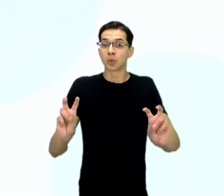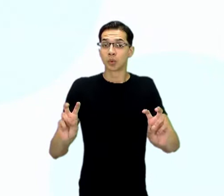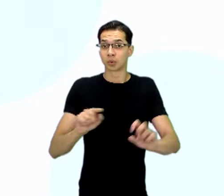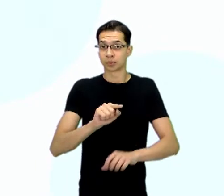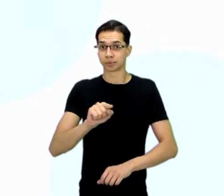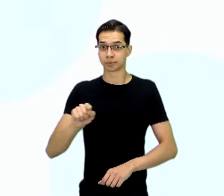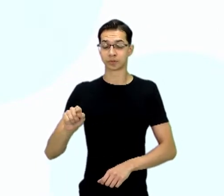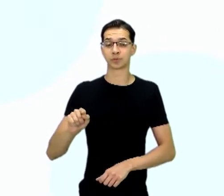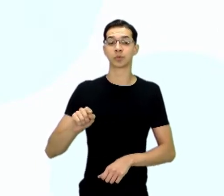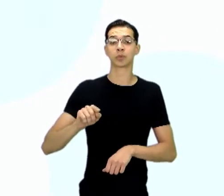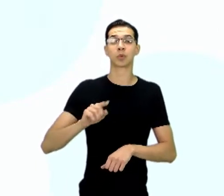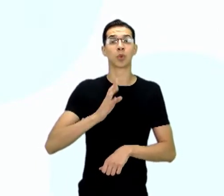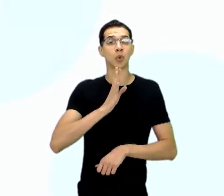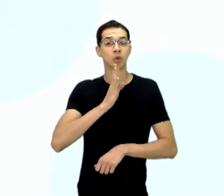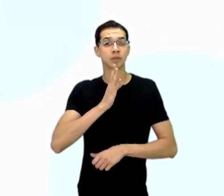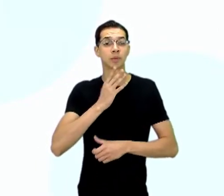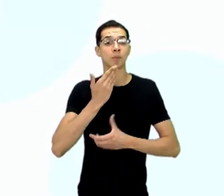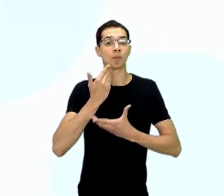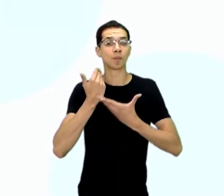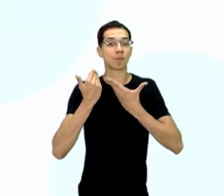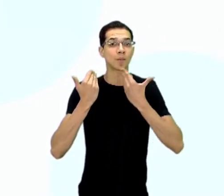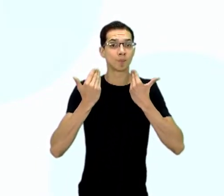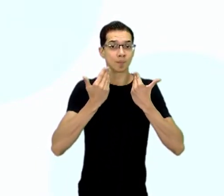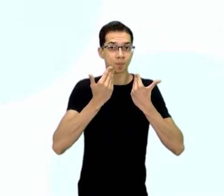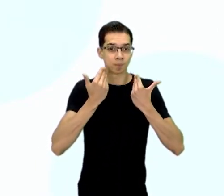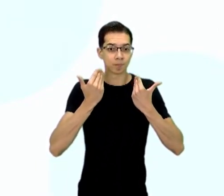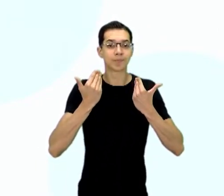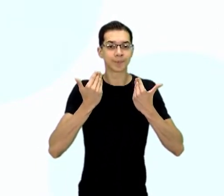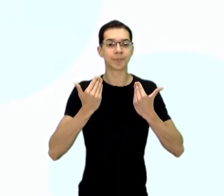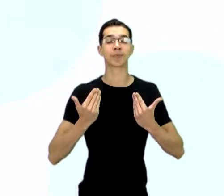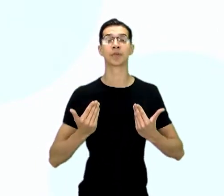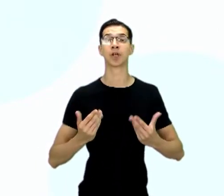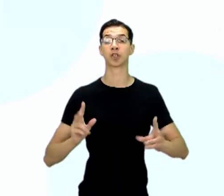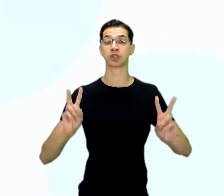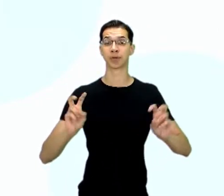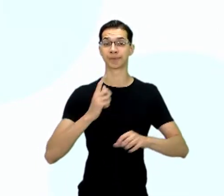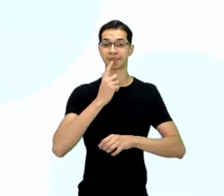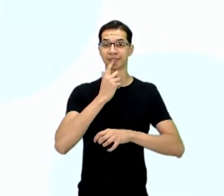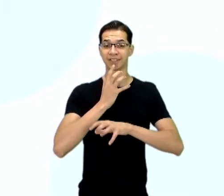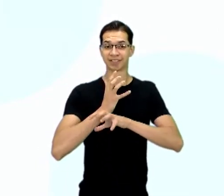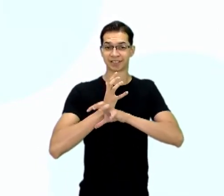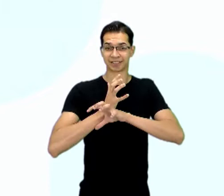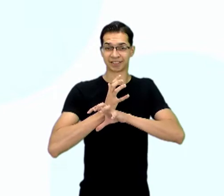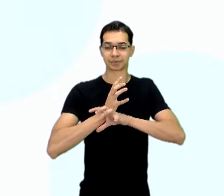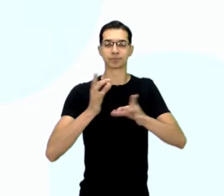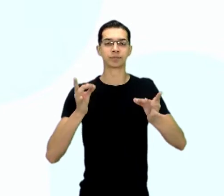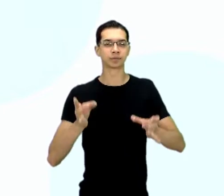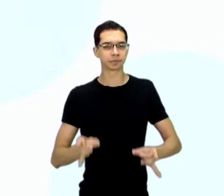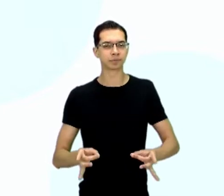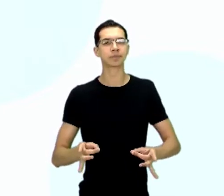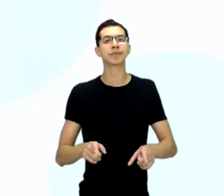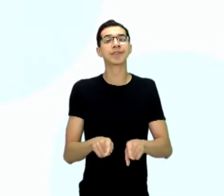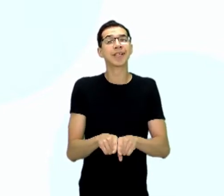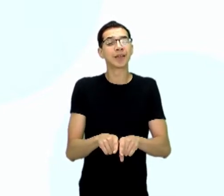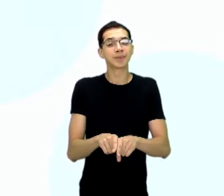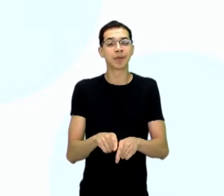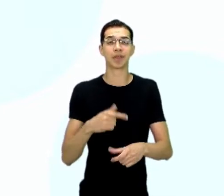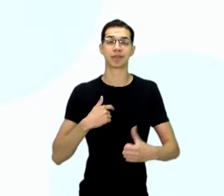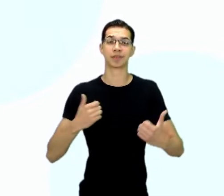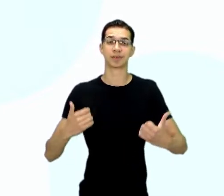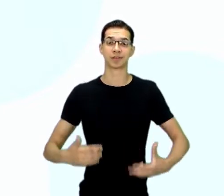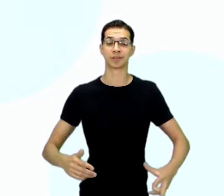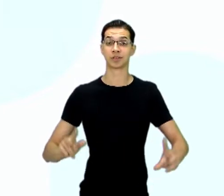vai trabalhar o sistema locomotor ou esquelético e vamos também trabalhar a interação entre o